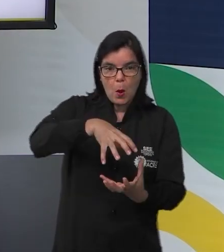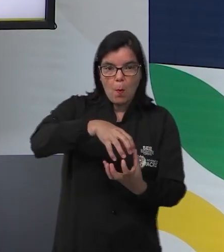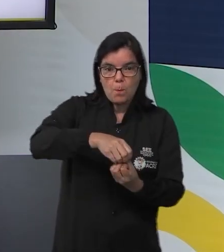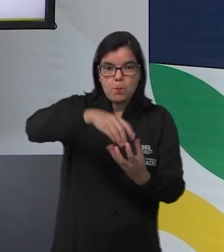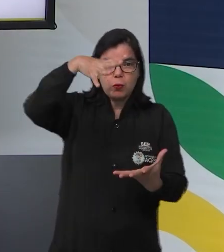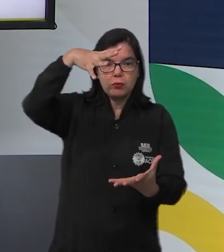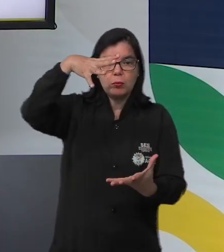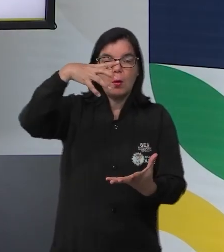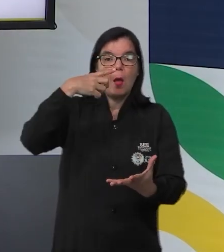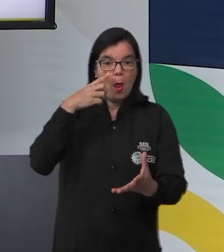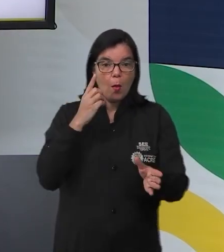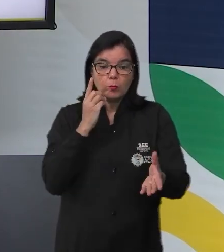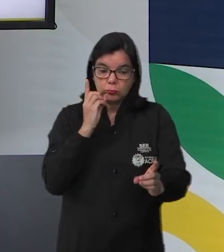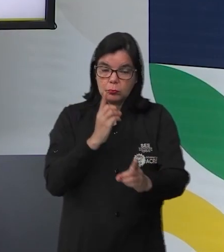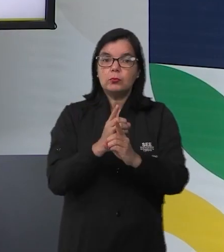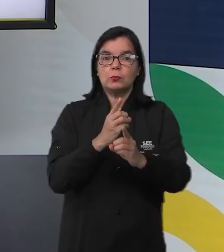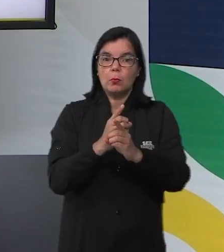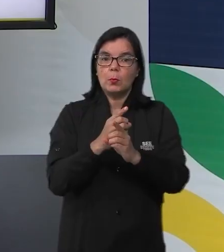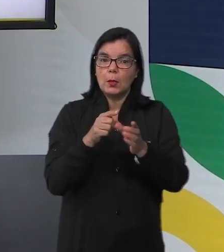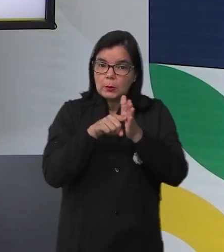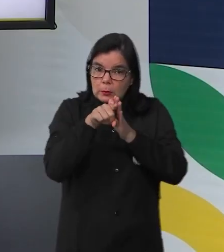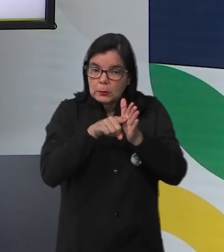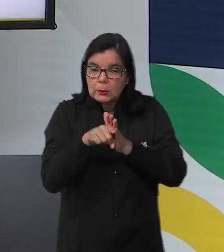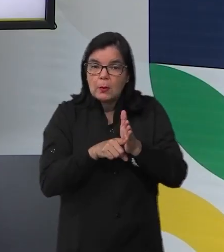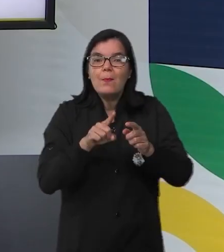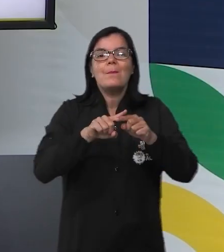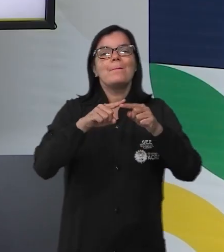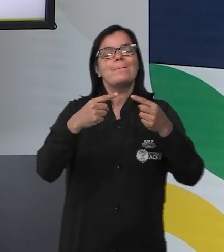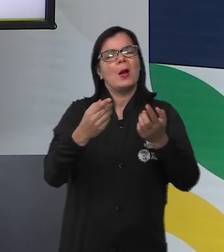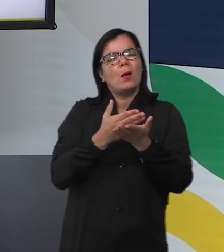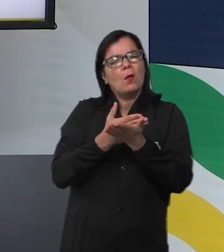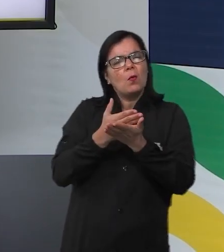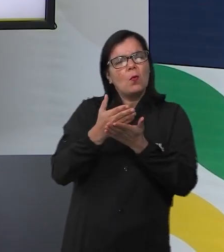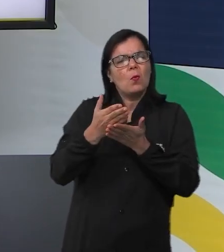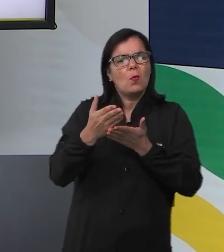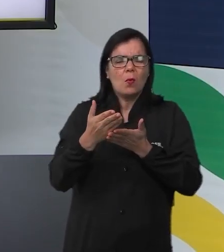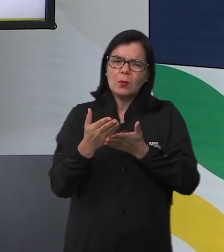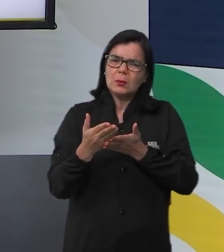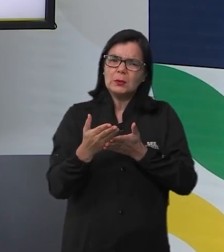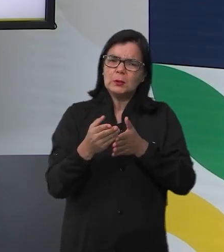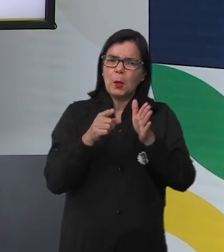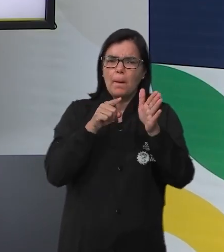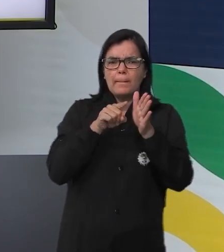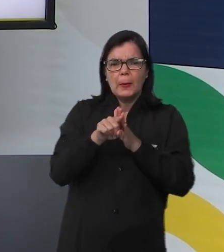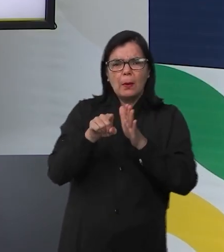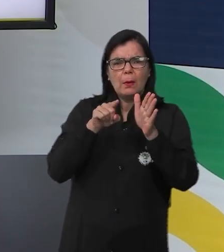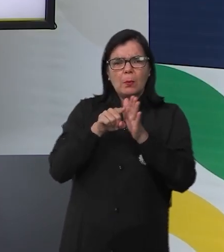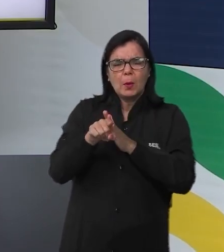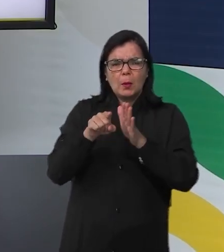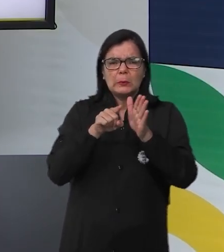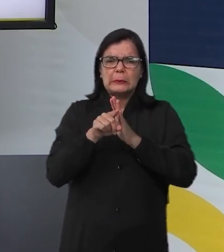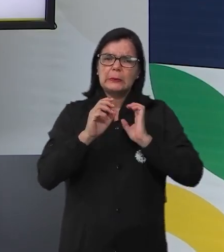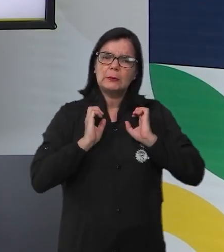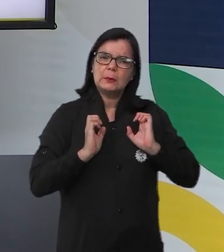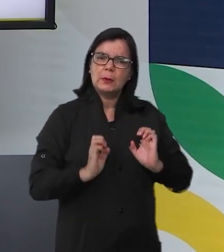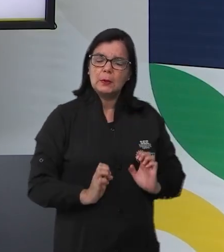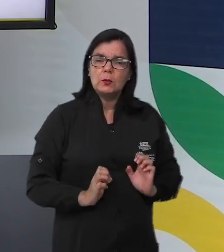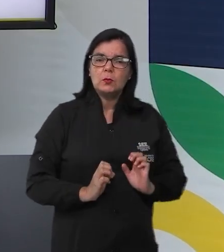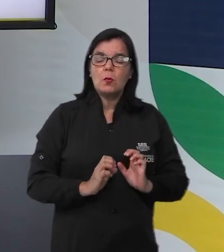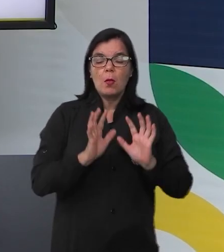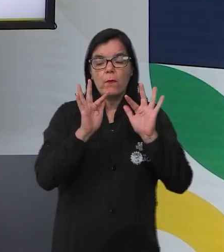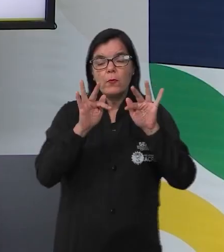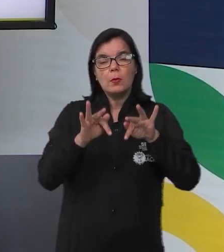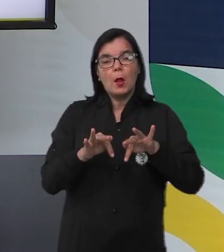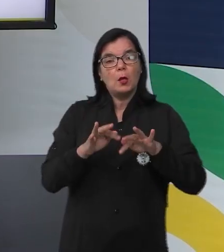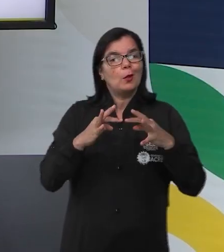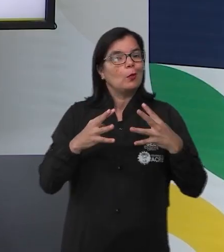Ela é uma descoberta científica. Mas a bomba atômica, ela começou a levantar bastante questões éticas, né? E concluíram